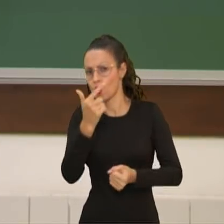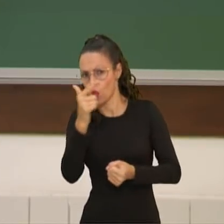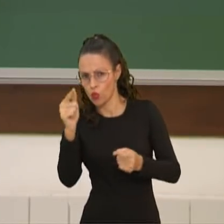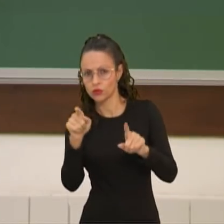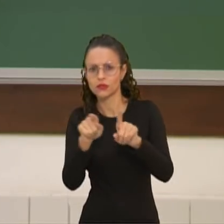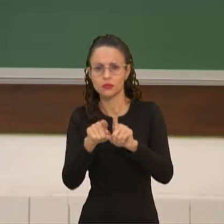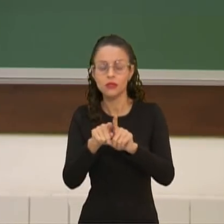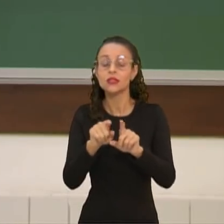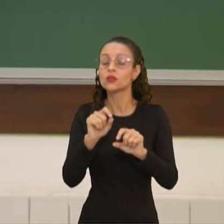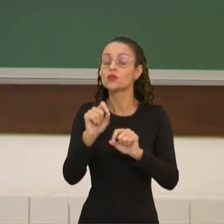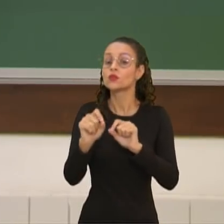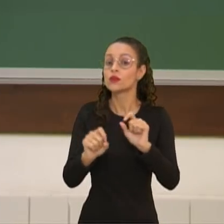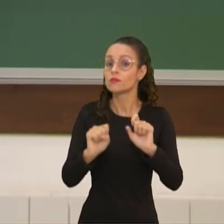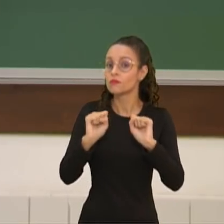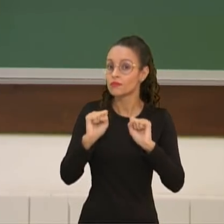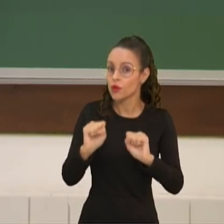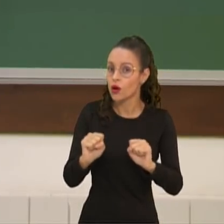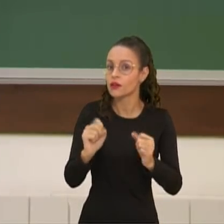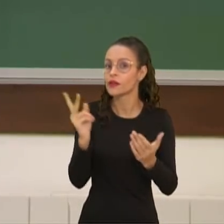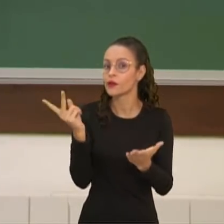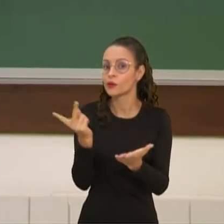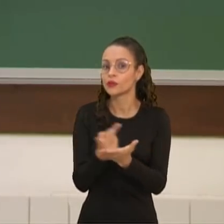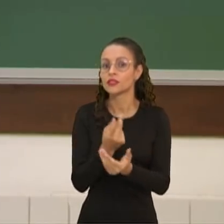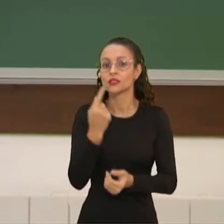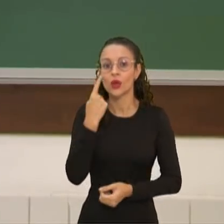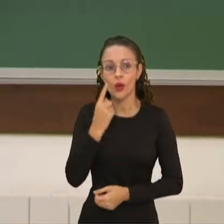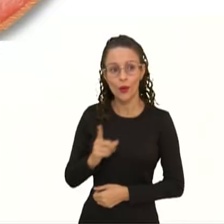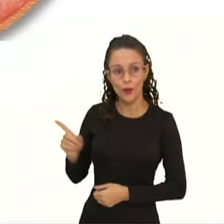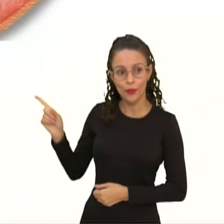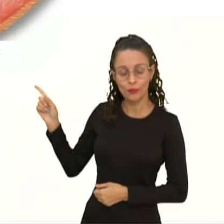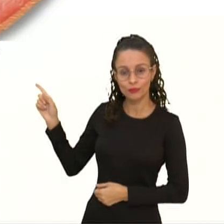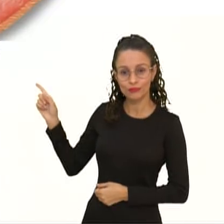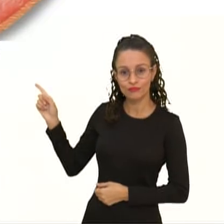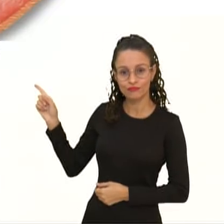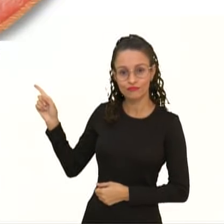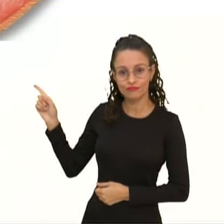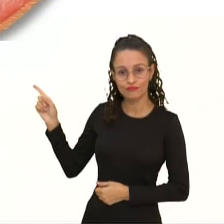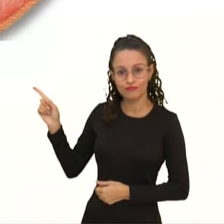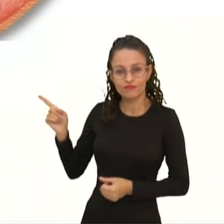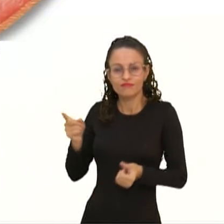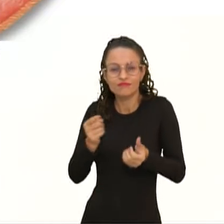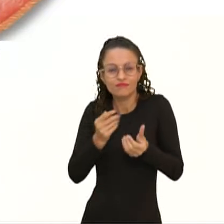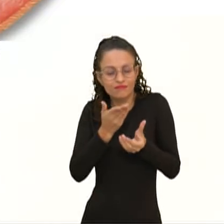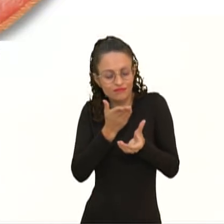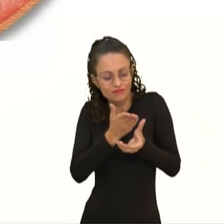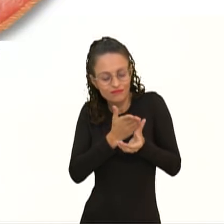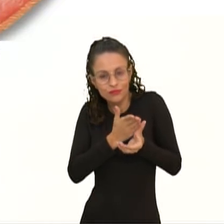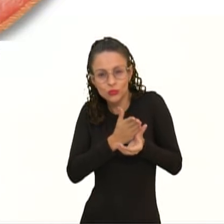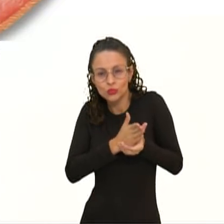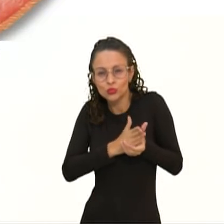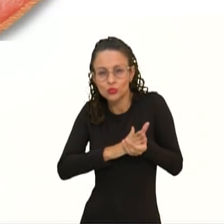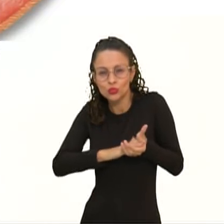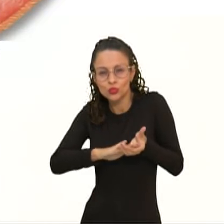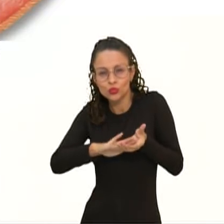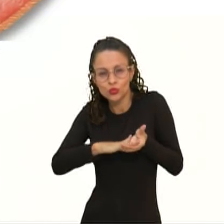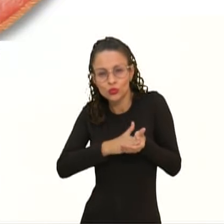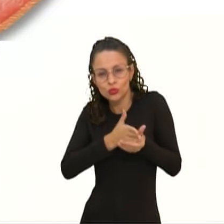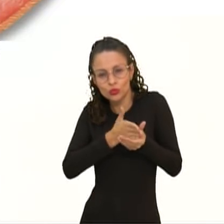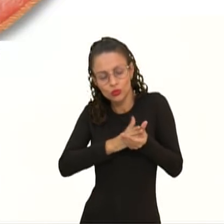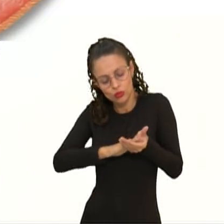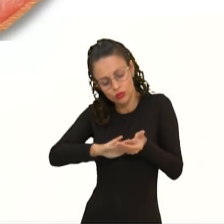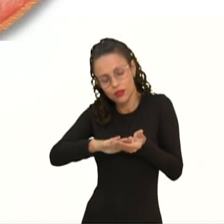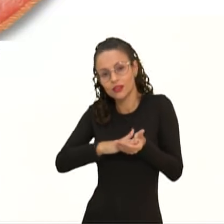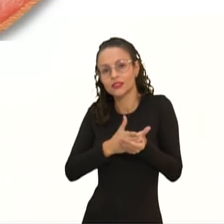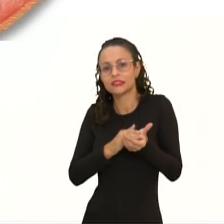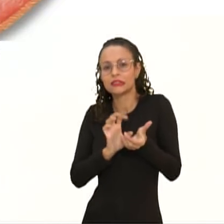fatores também, ela pode vir a desenvolver, olha só, uma inflamação nessa mucosa, nessas paredes